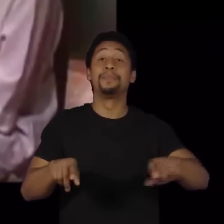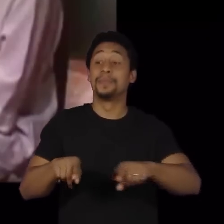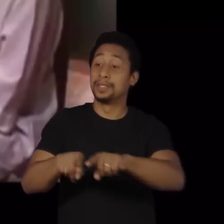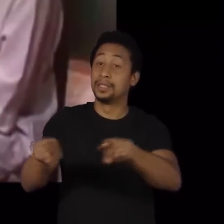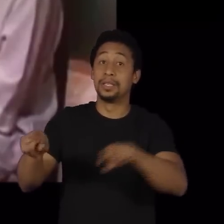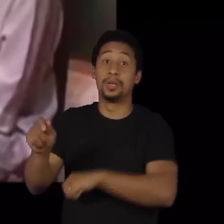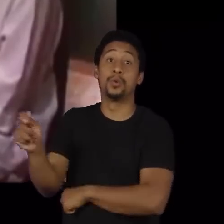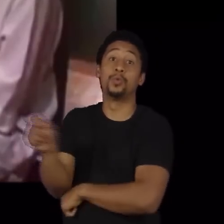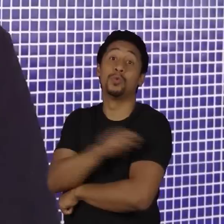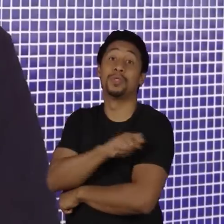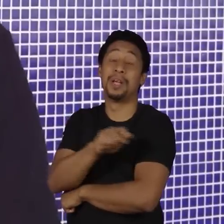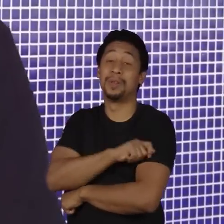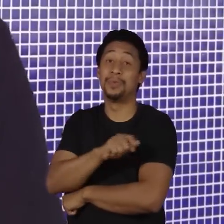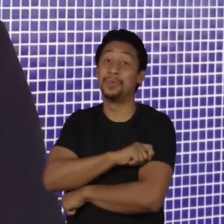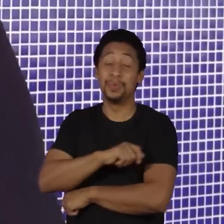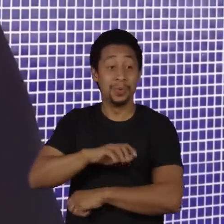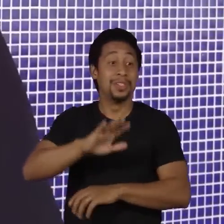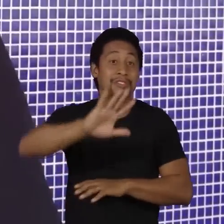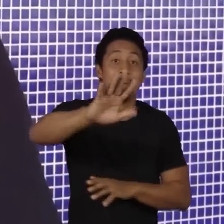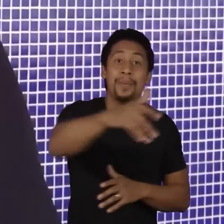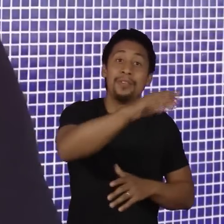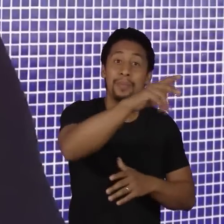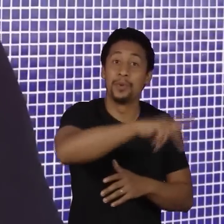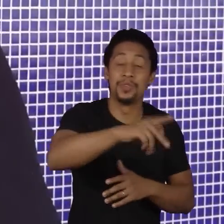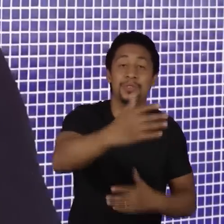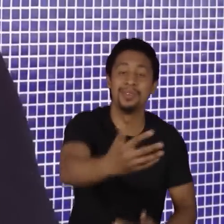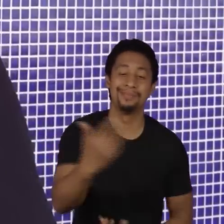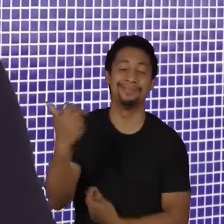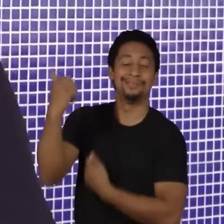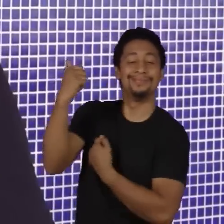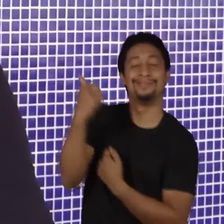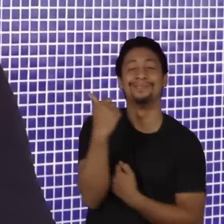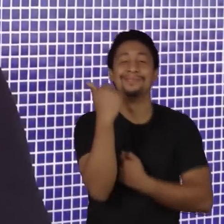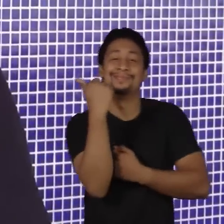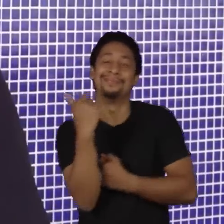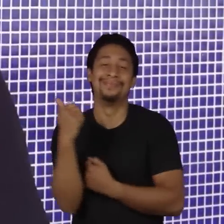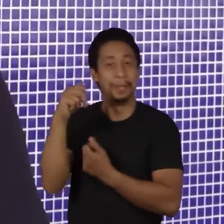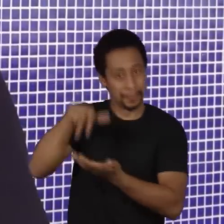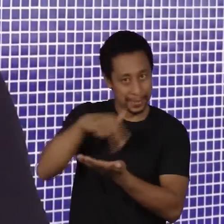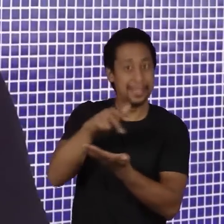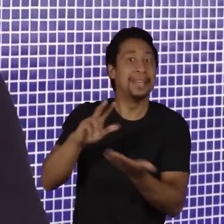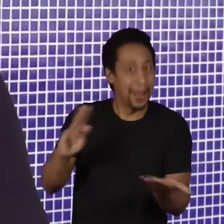professores para dançar. Foi instaurada uma comissão de sindicância.